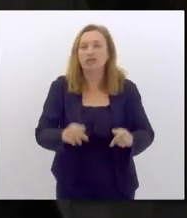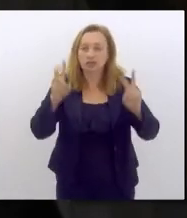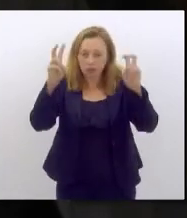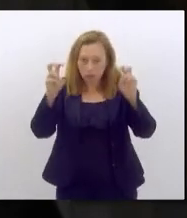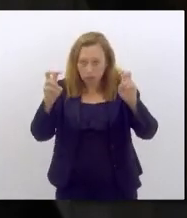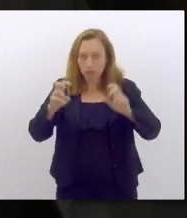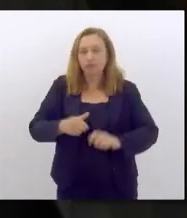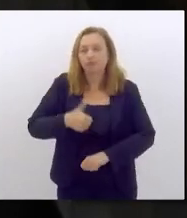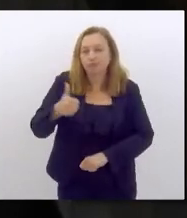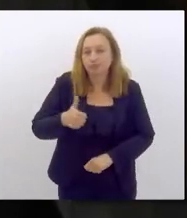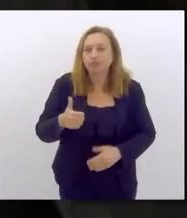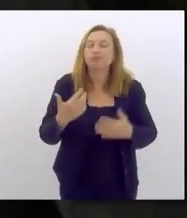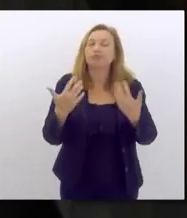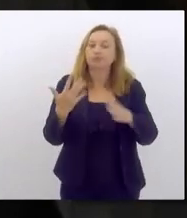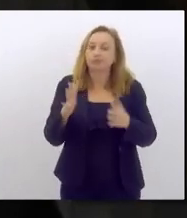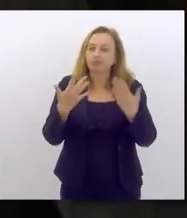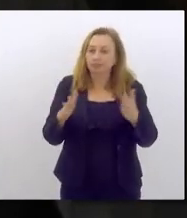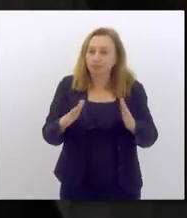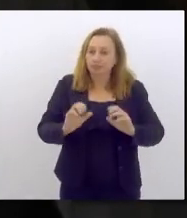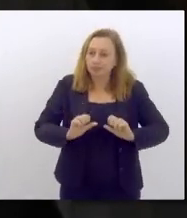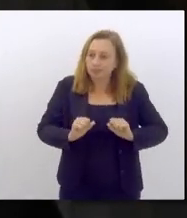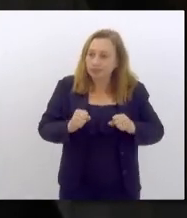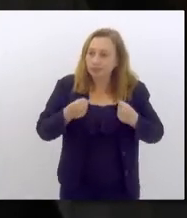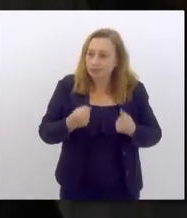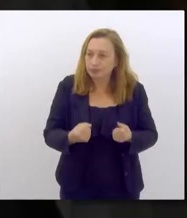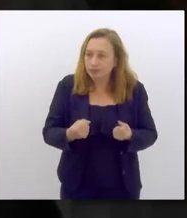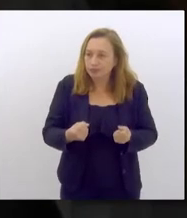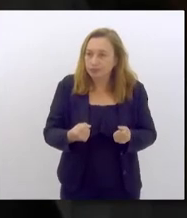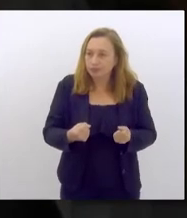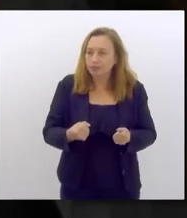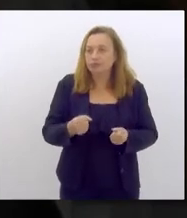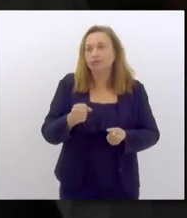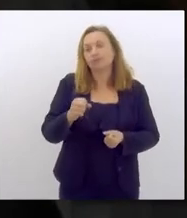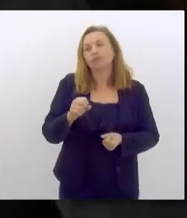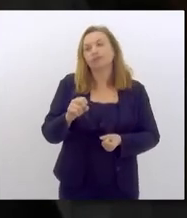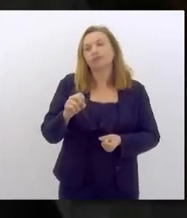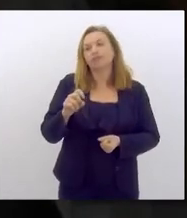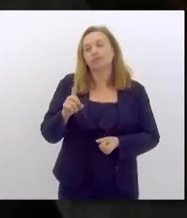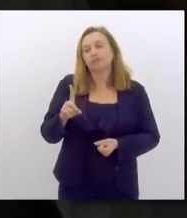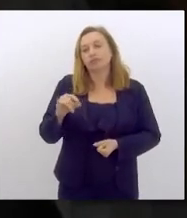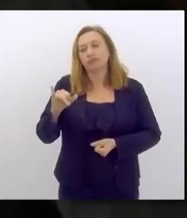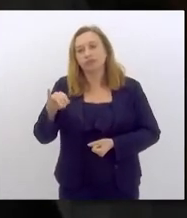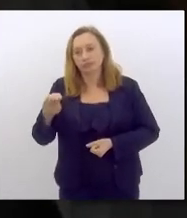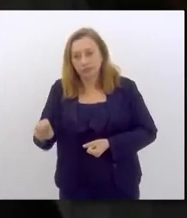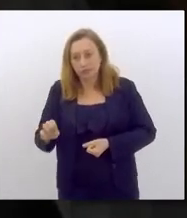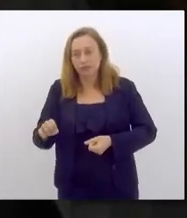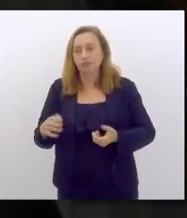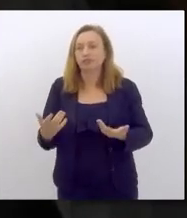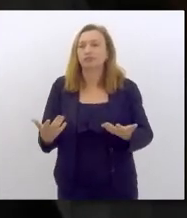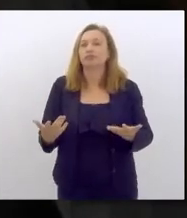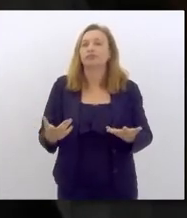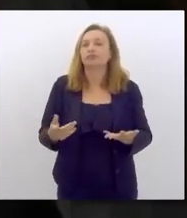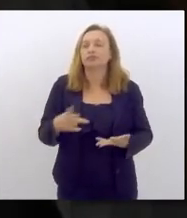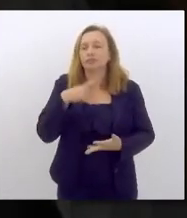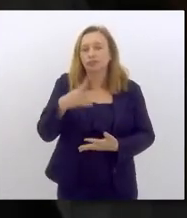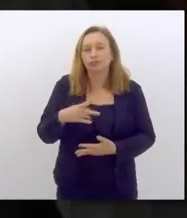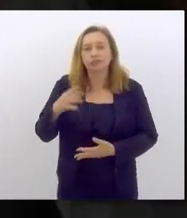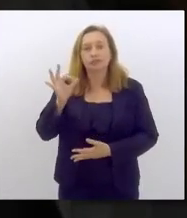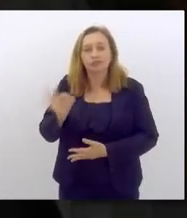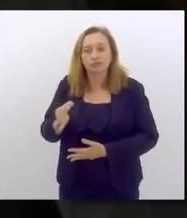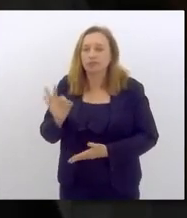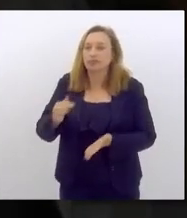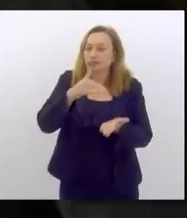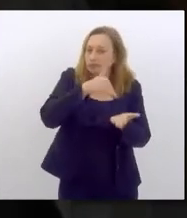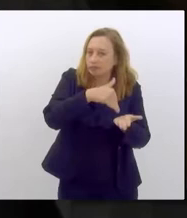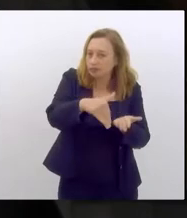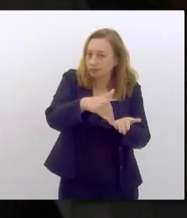eu quero, em primeiro lugar, elogiar os esforços da Undime, Quero destacar especificamente os